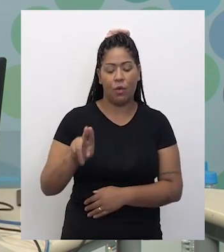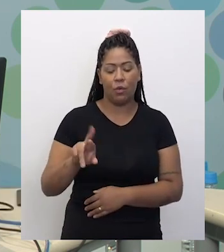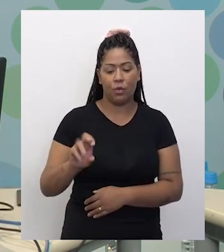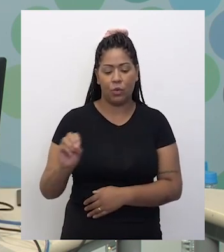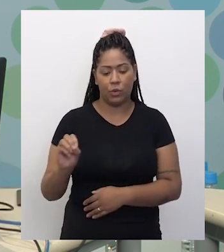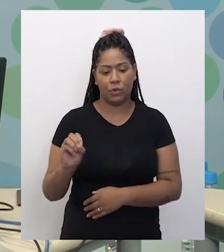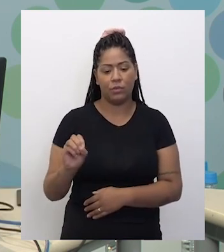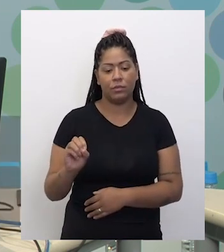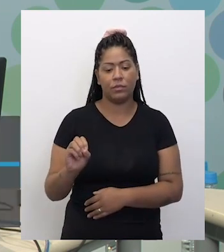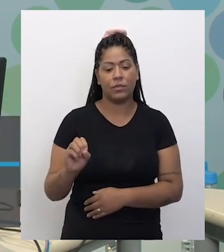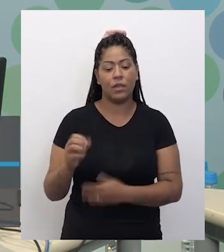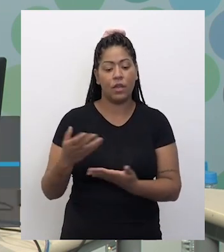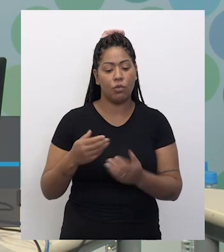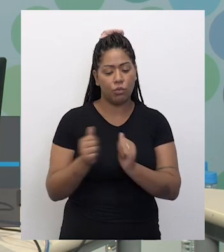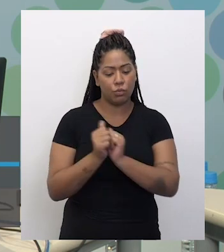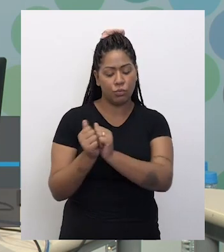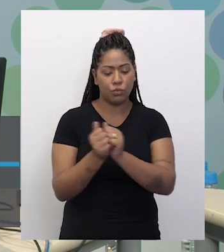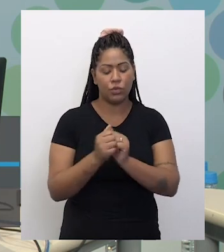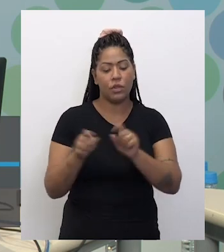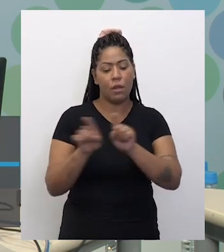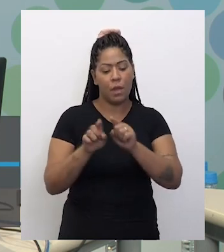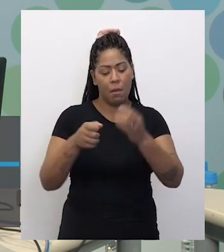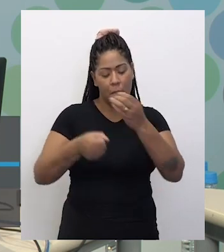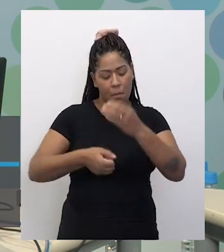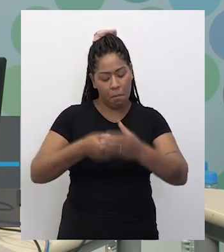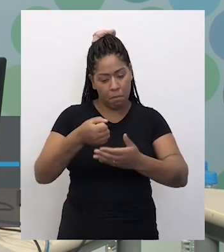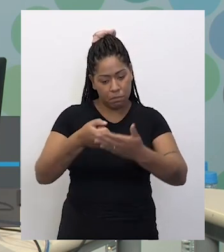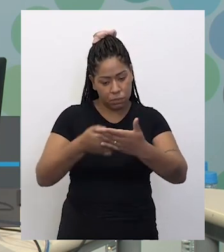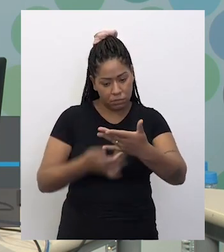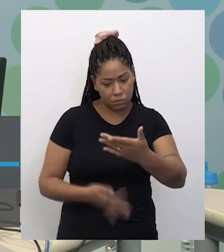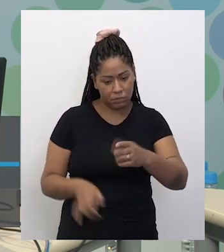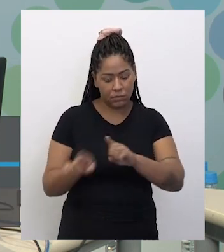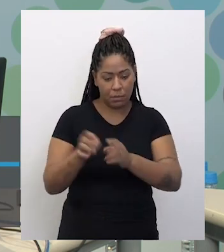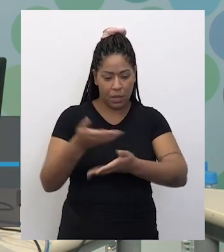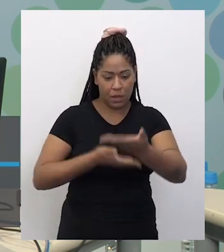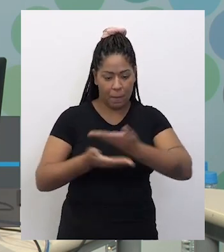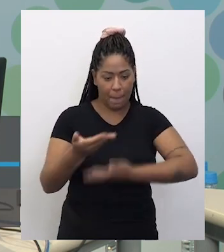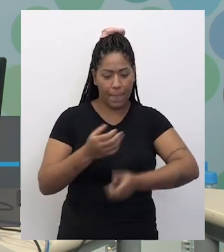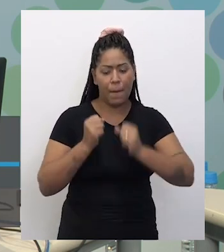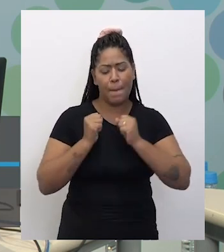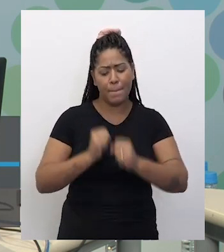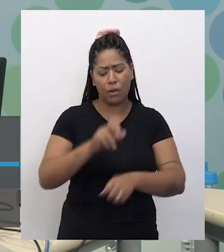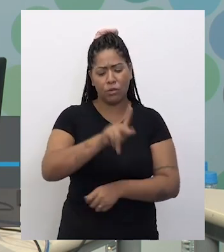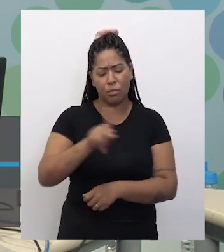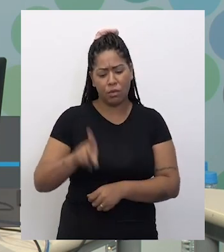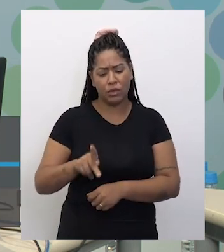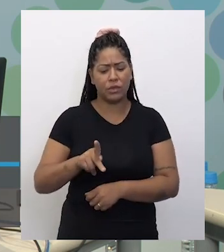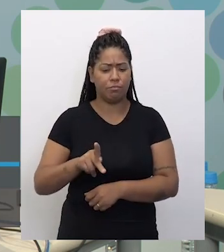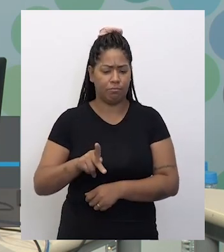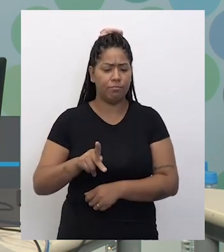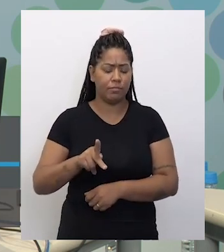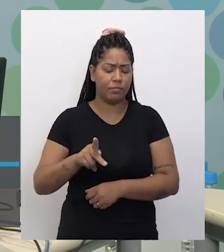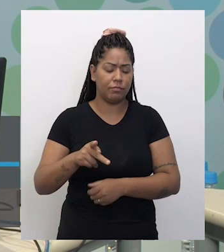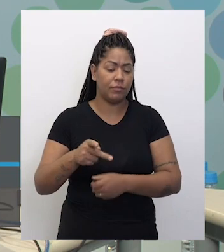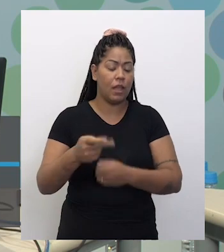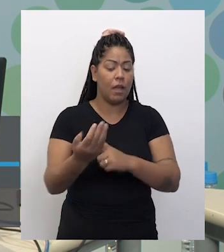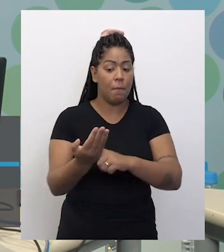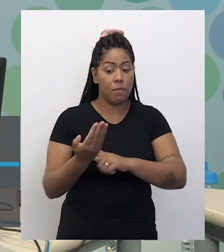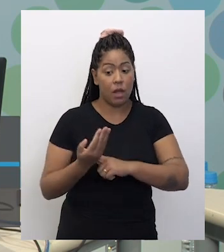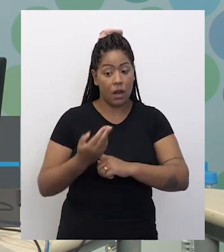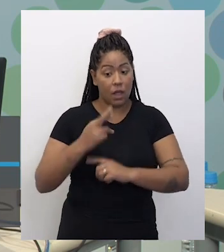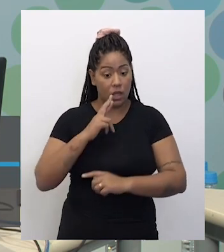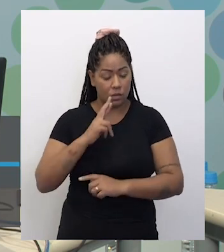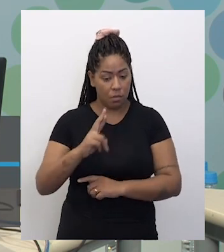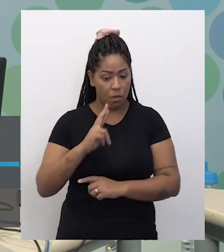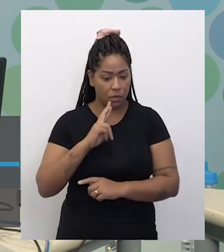vocês para compartilhar o chat e as interações. Vocês tragam, por favor, os professores tragam as respostas dos alunos, que a aula hoje